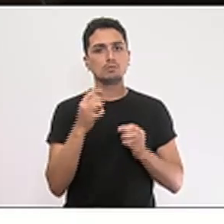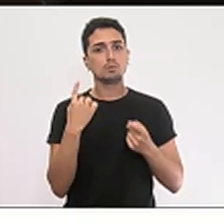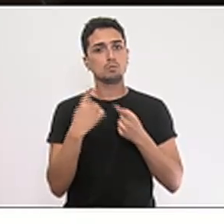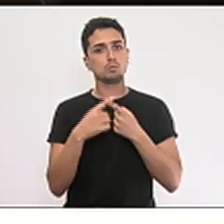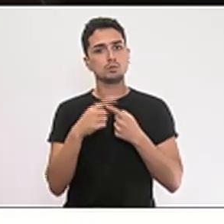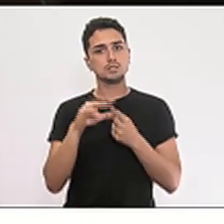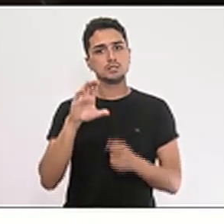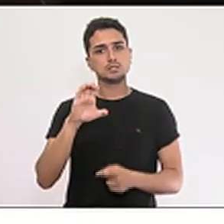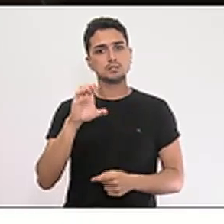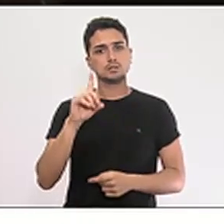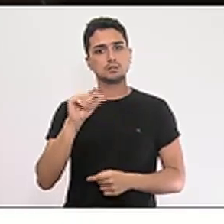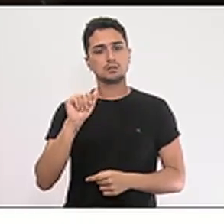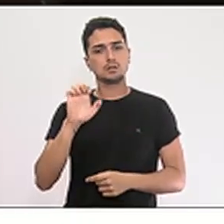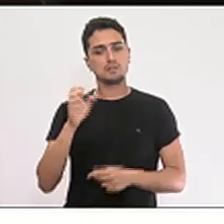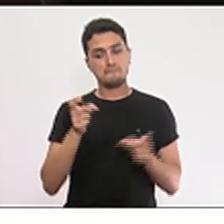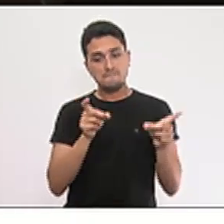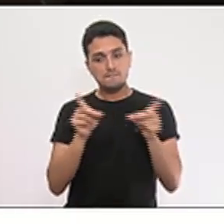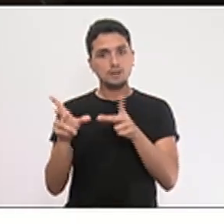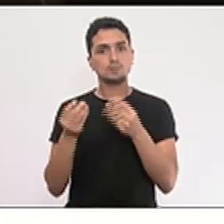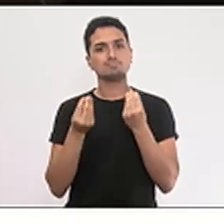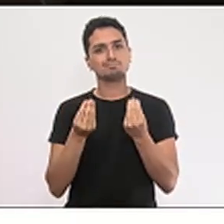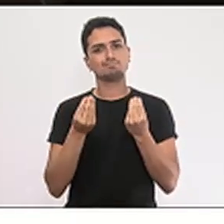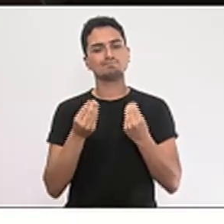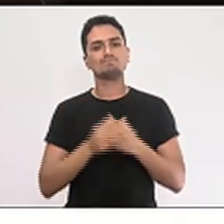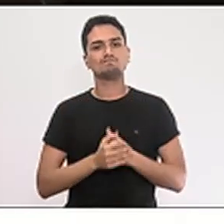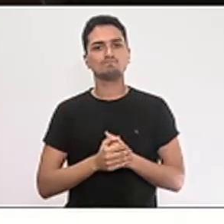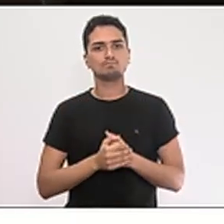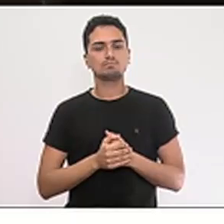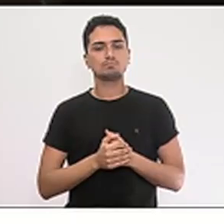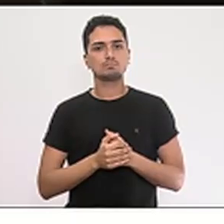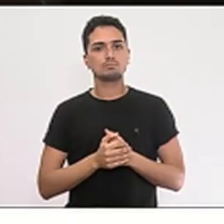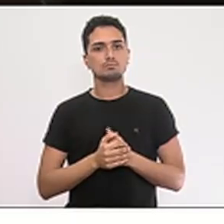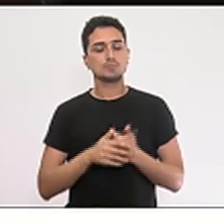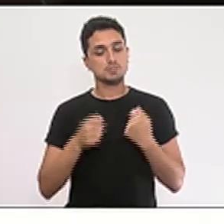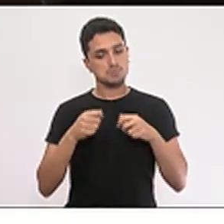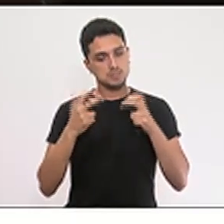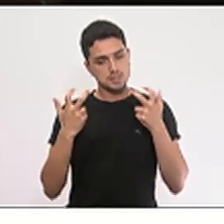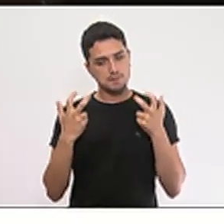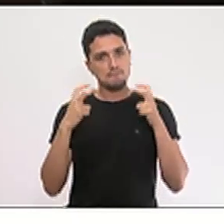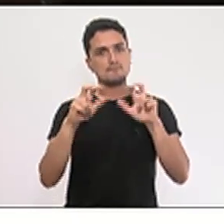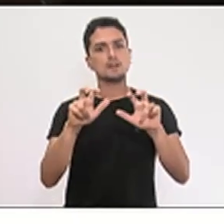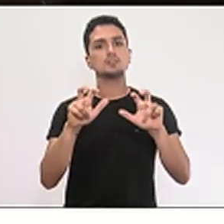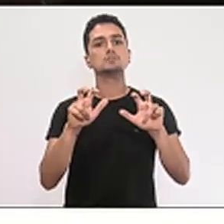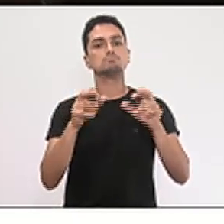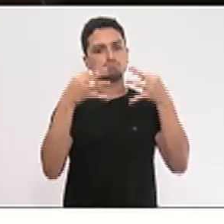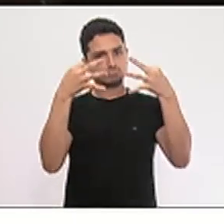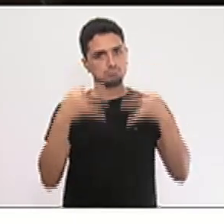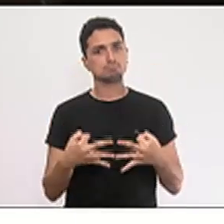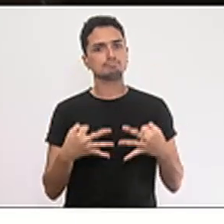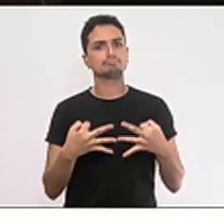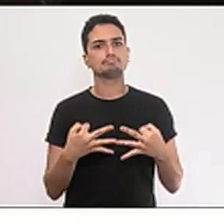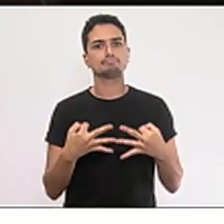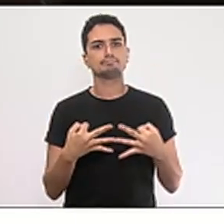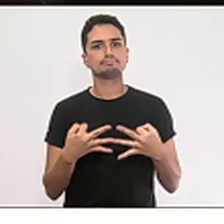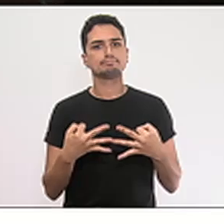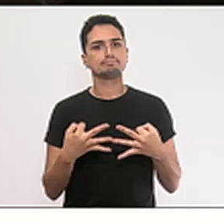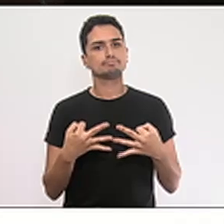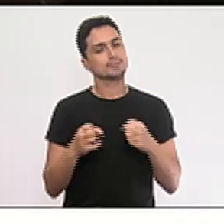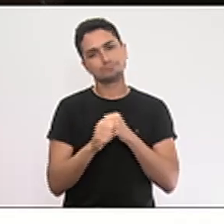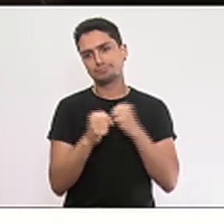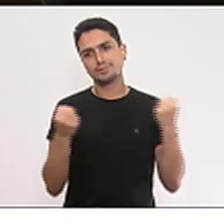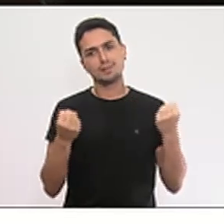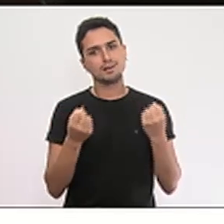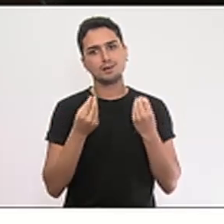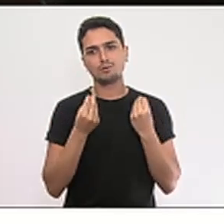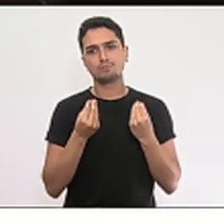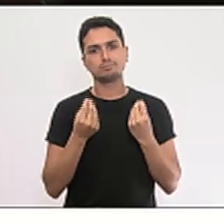vendida. Nós precisamos de fazer investimentos e nós não temos como fazer.